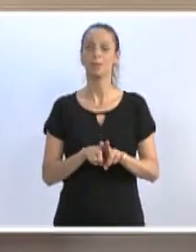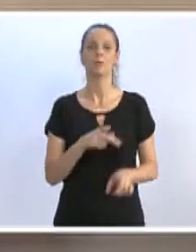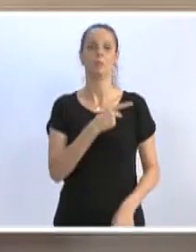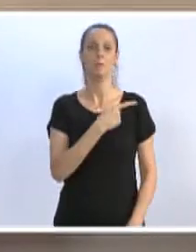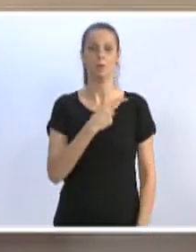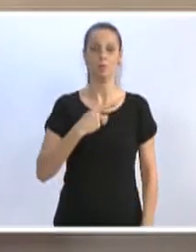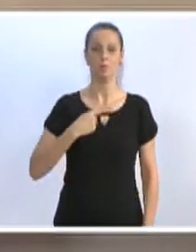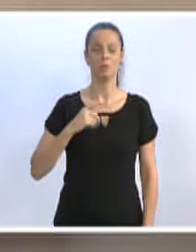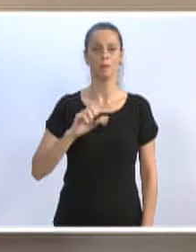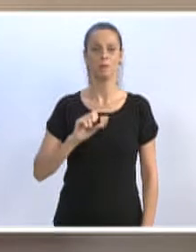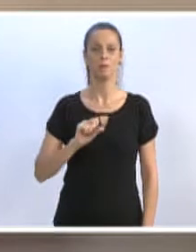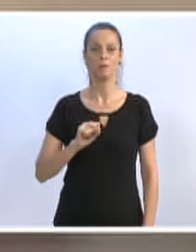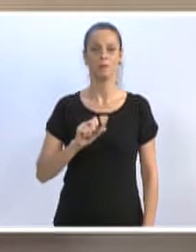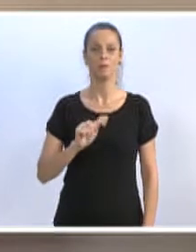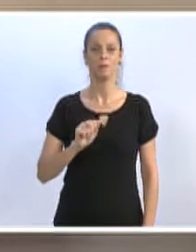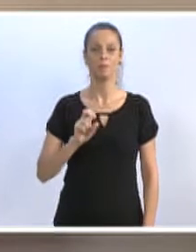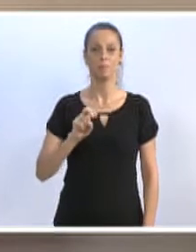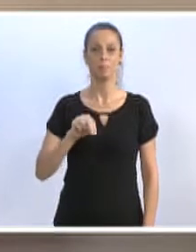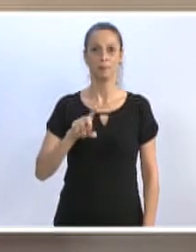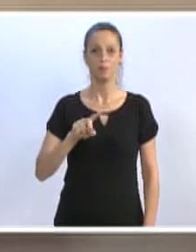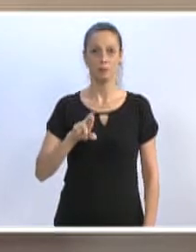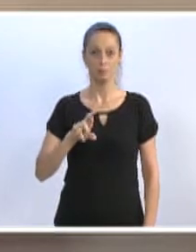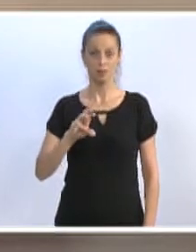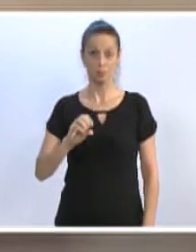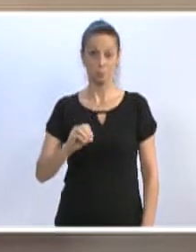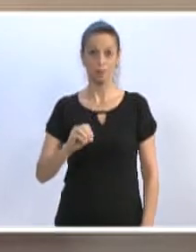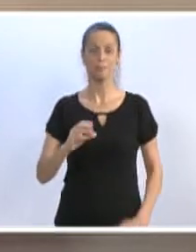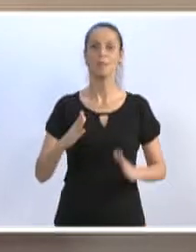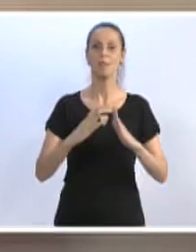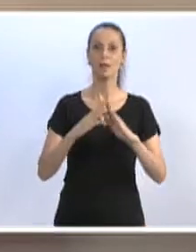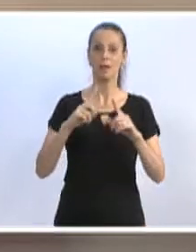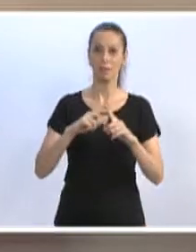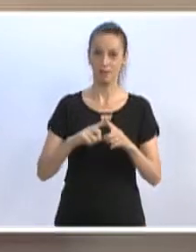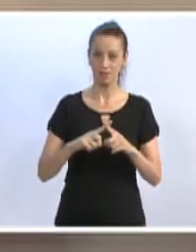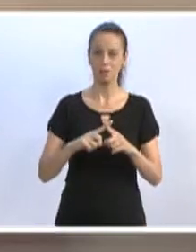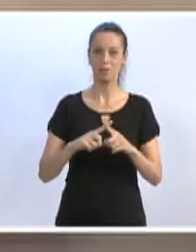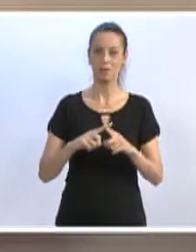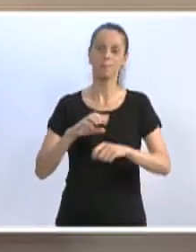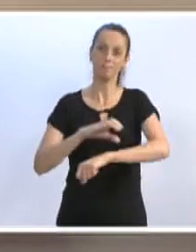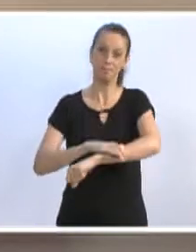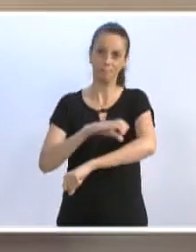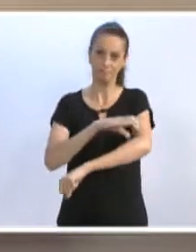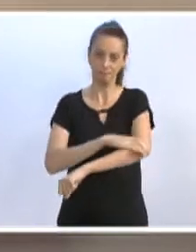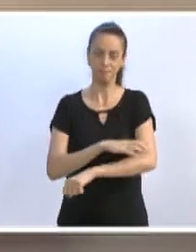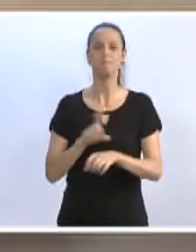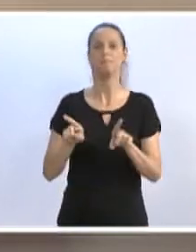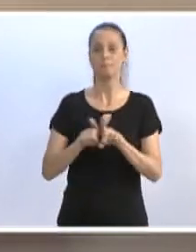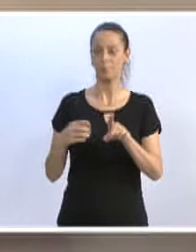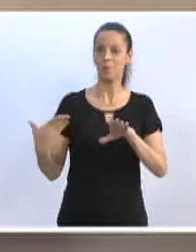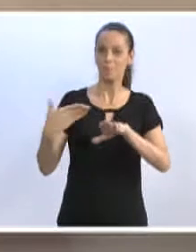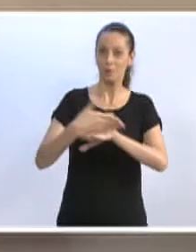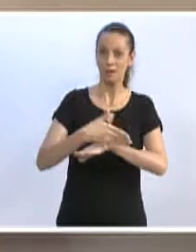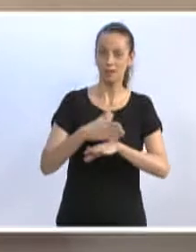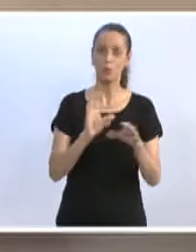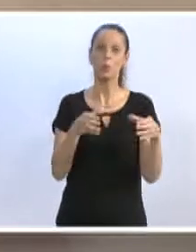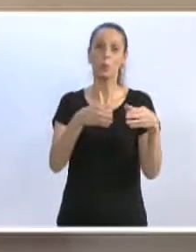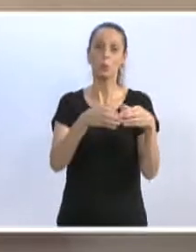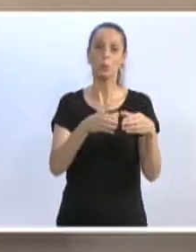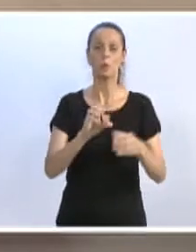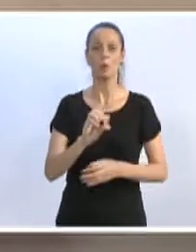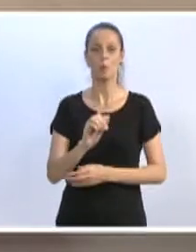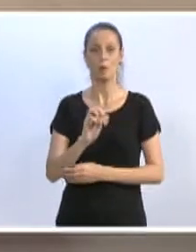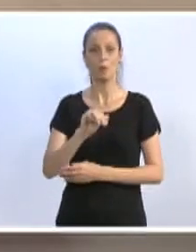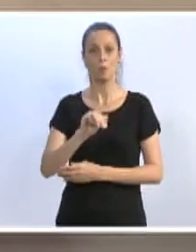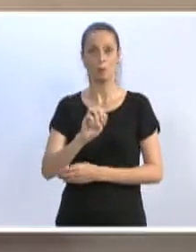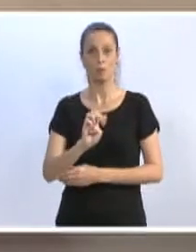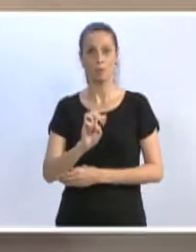pastor Sandro Aguiar, da Igreja Evangélica Assembleia de Deus, também faz parte da OMEBLU. Cumprimento aqui